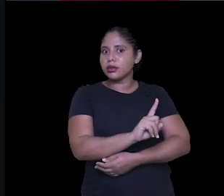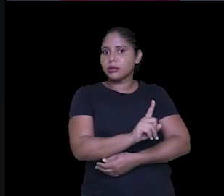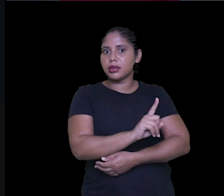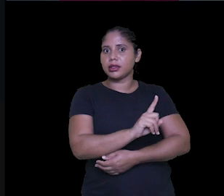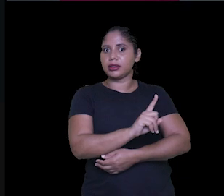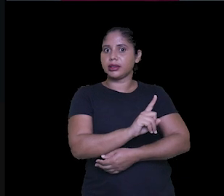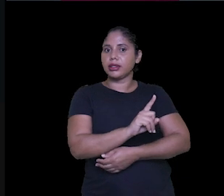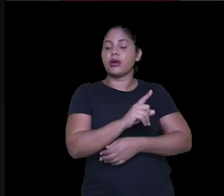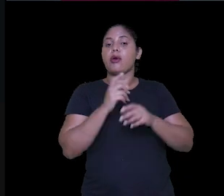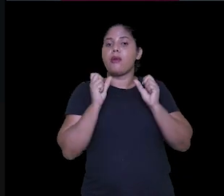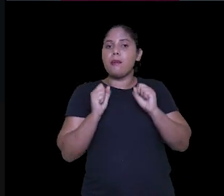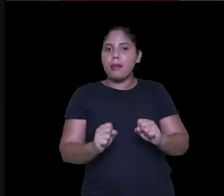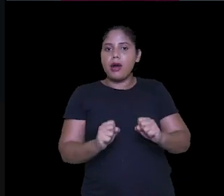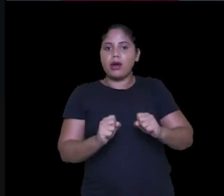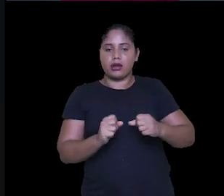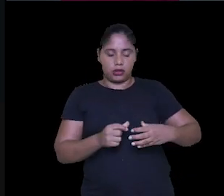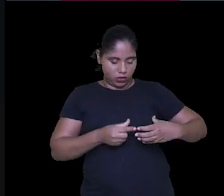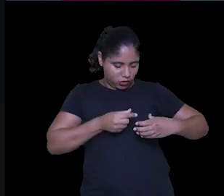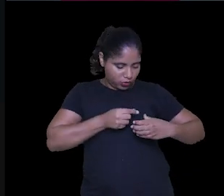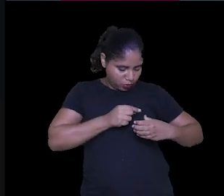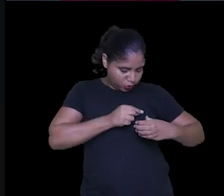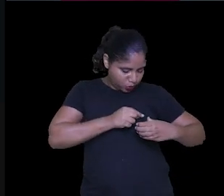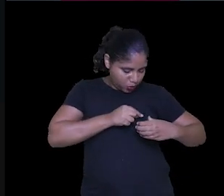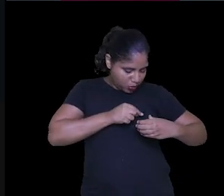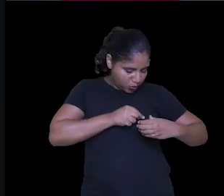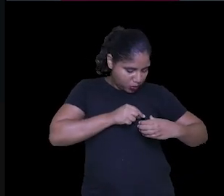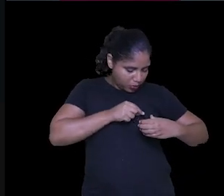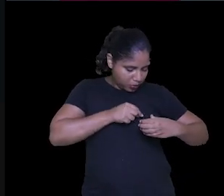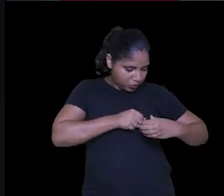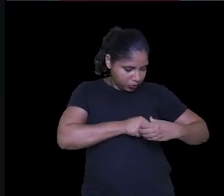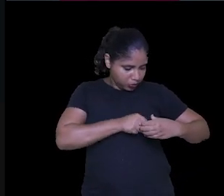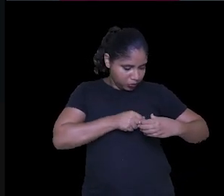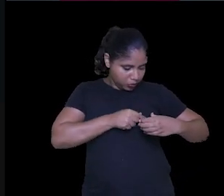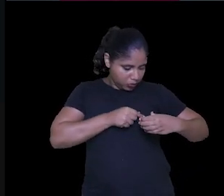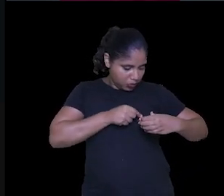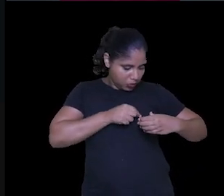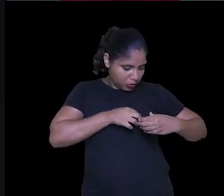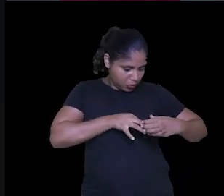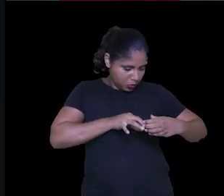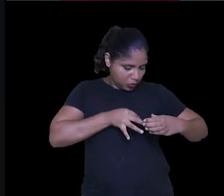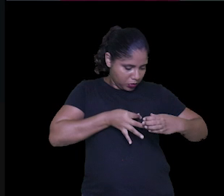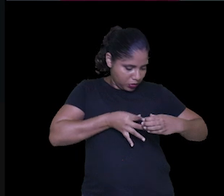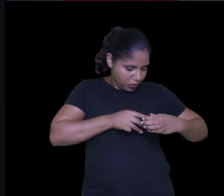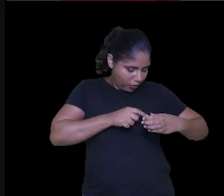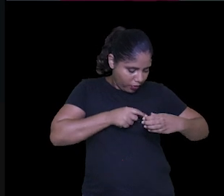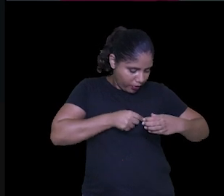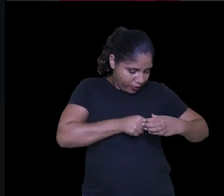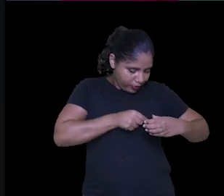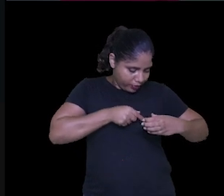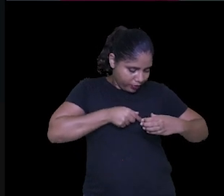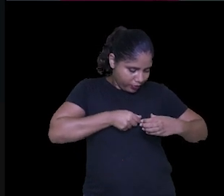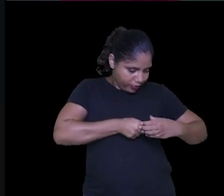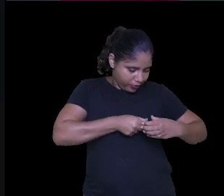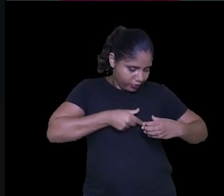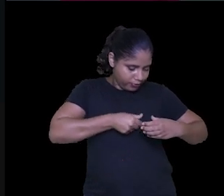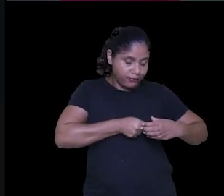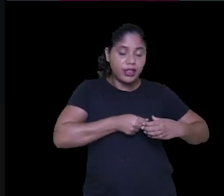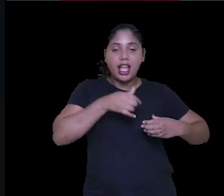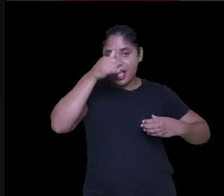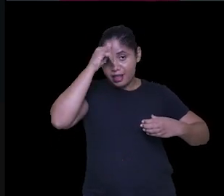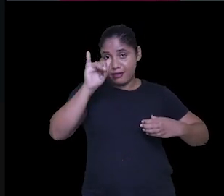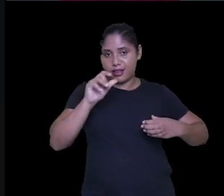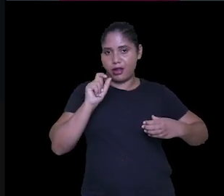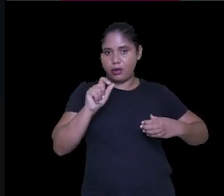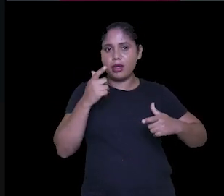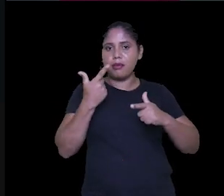maior vai ser a produção de leite, né? Então, como corrigir a baixa produção de leite? Deixar o bebê mamar em livre demanda.